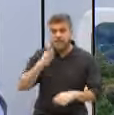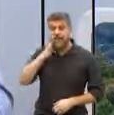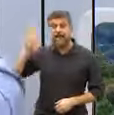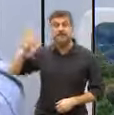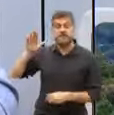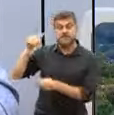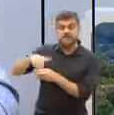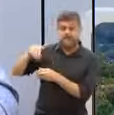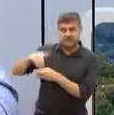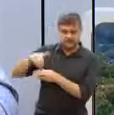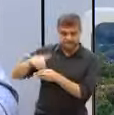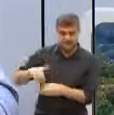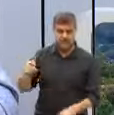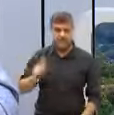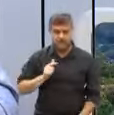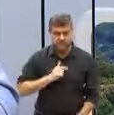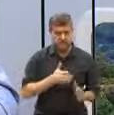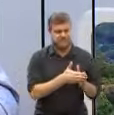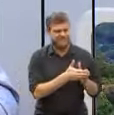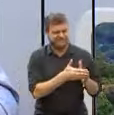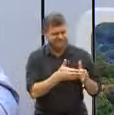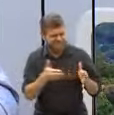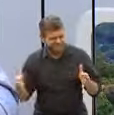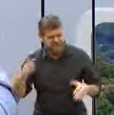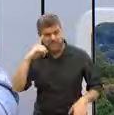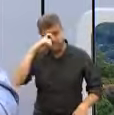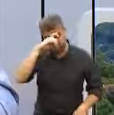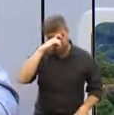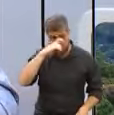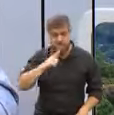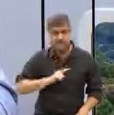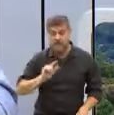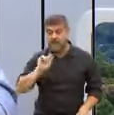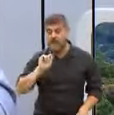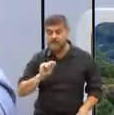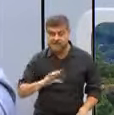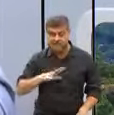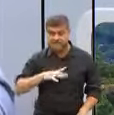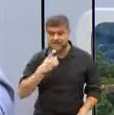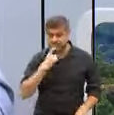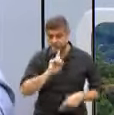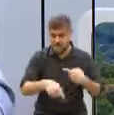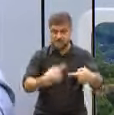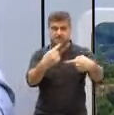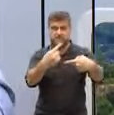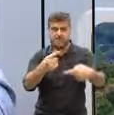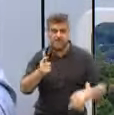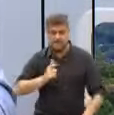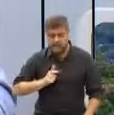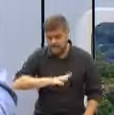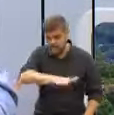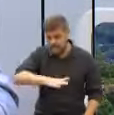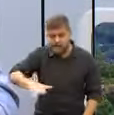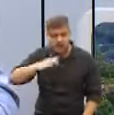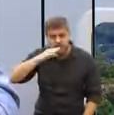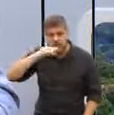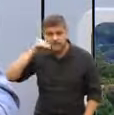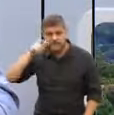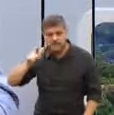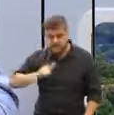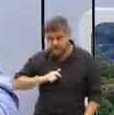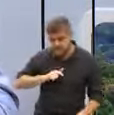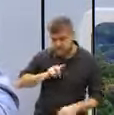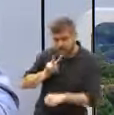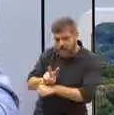candidatos para a eleição. Certo. Então foi um processo bem desgastante, bem duro, mas com isso quem ganha é a cidade de Campinas. Quem ganha são as